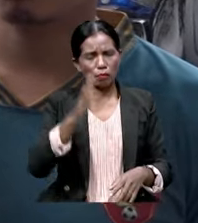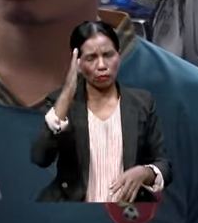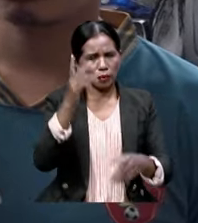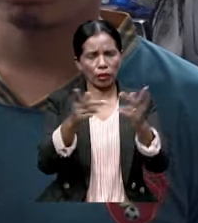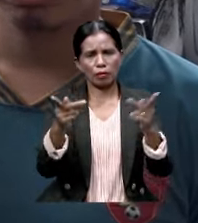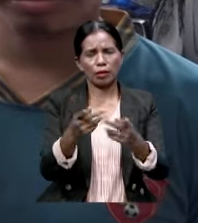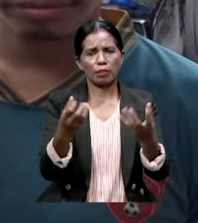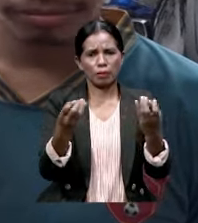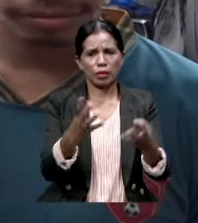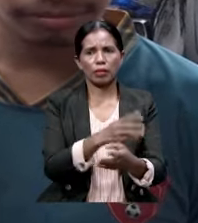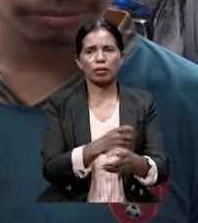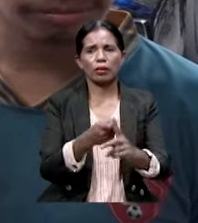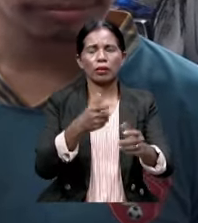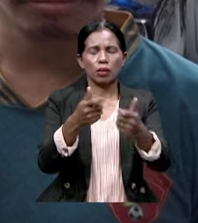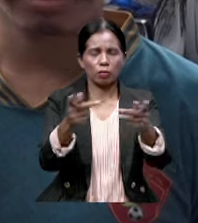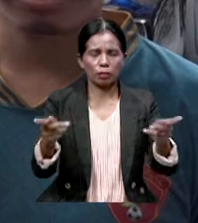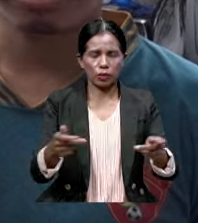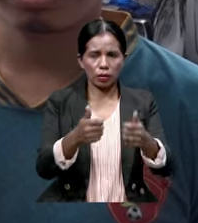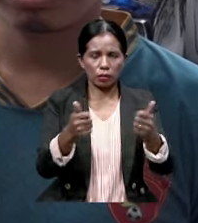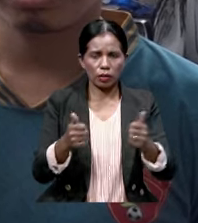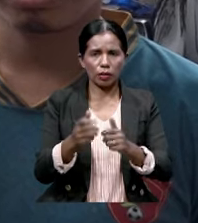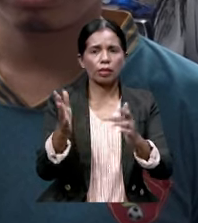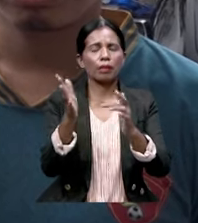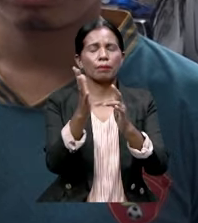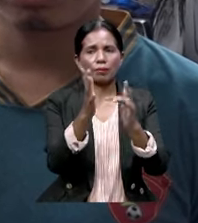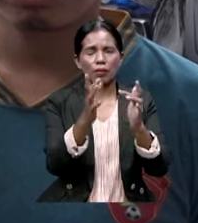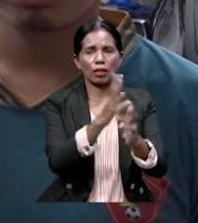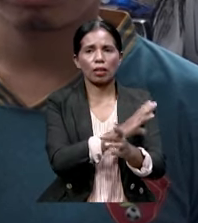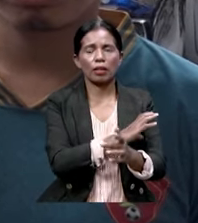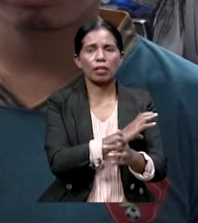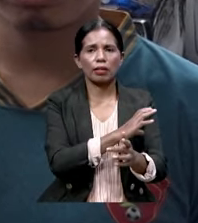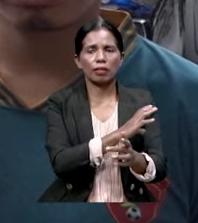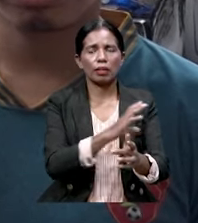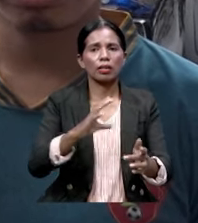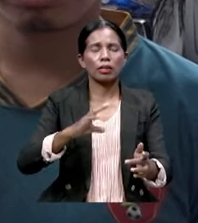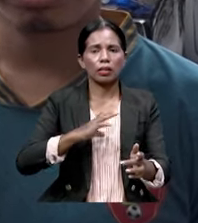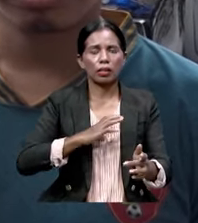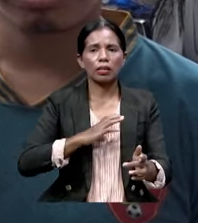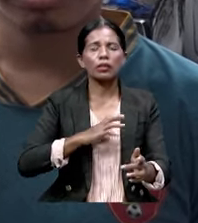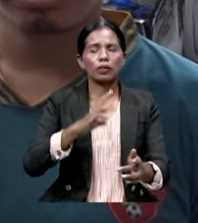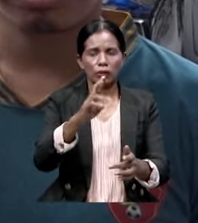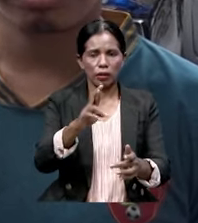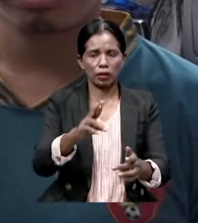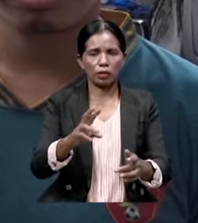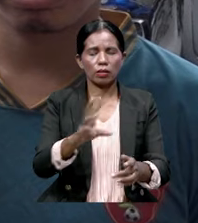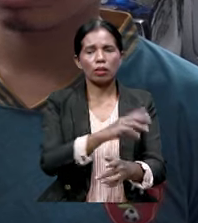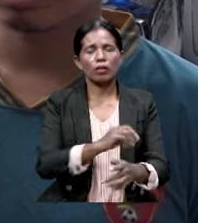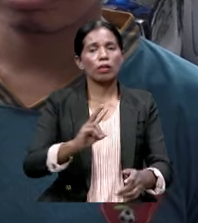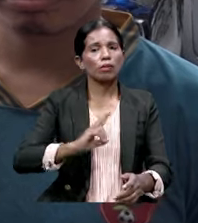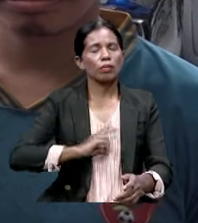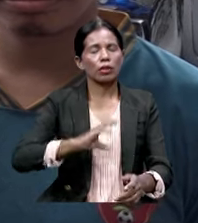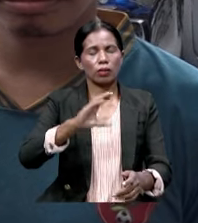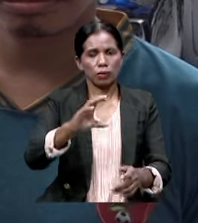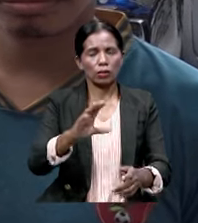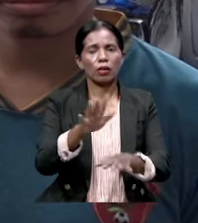parte posto administrativo ki Cristo Rei no seda Veracruz ini afetado, mai be